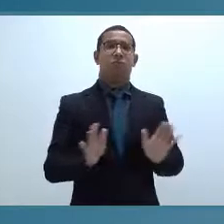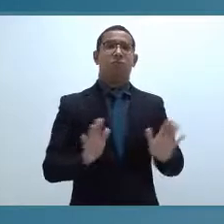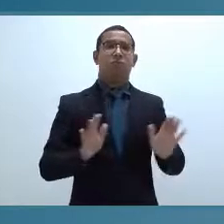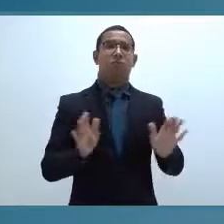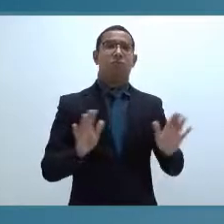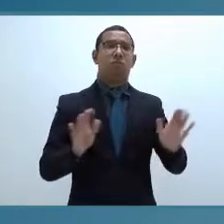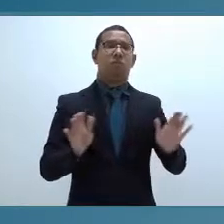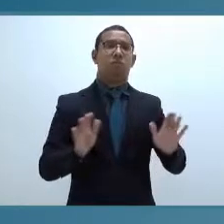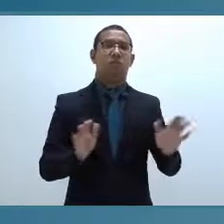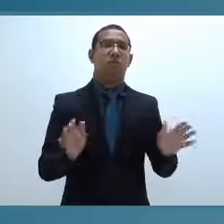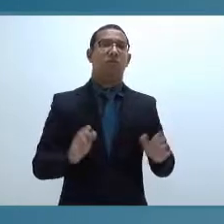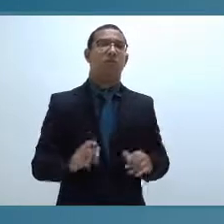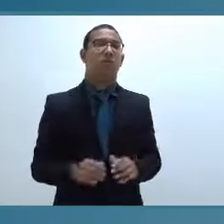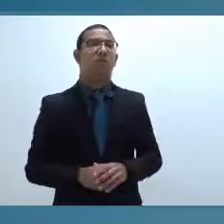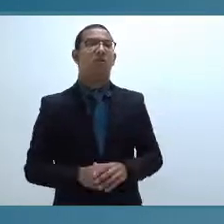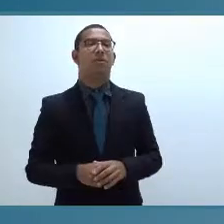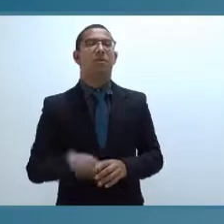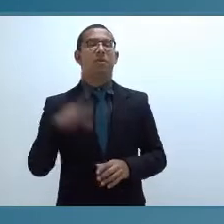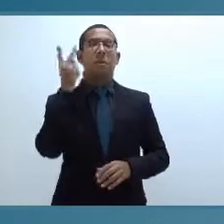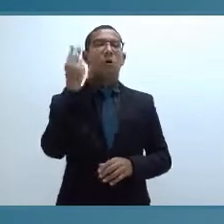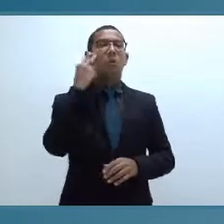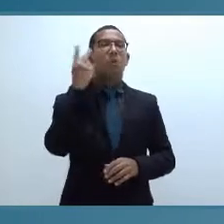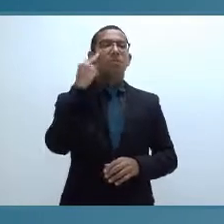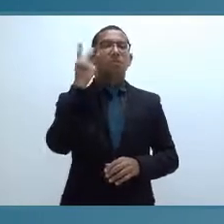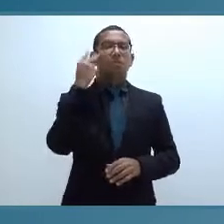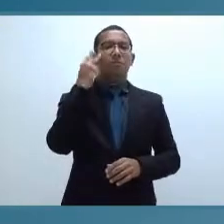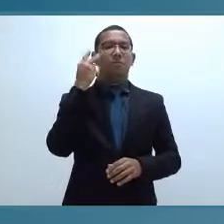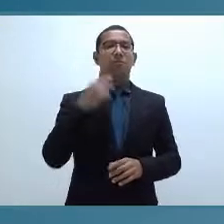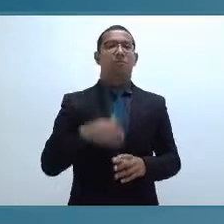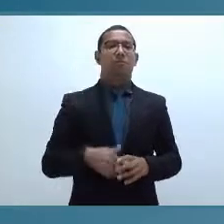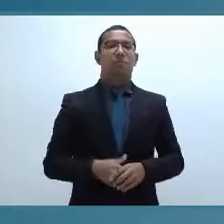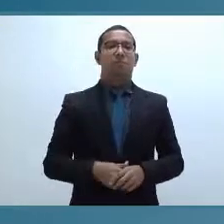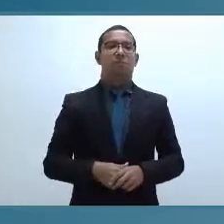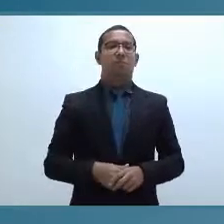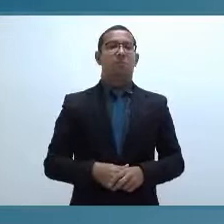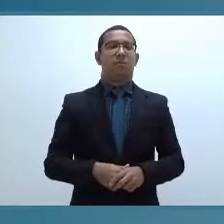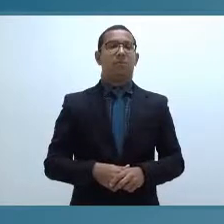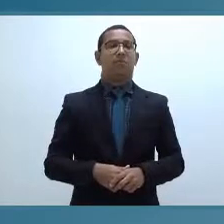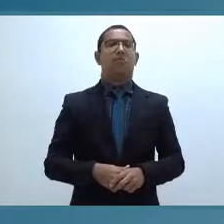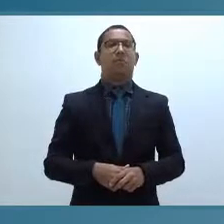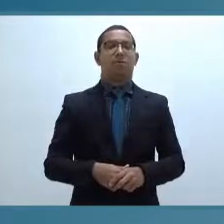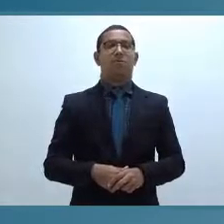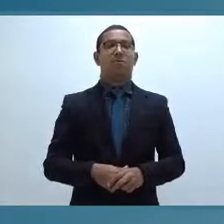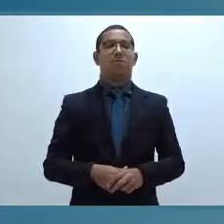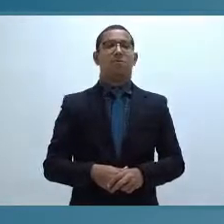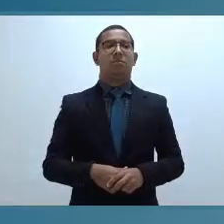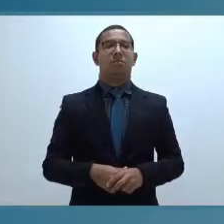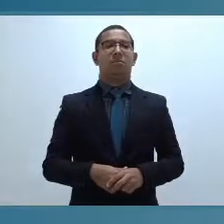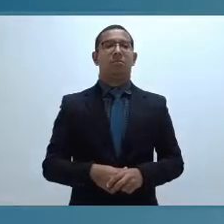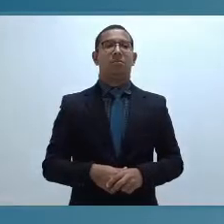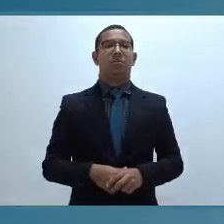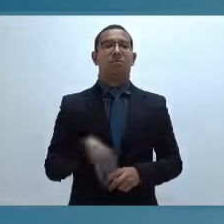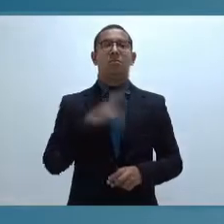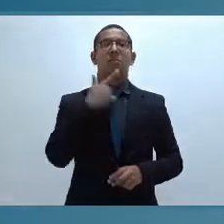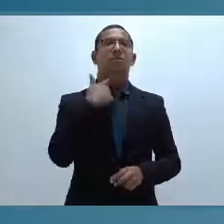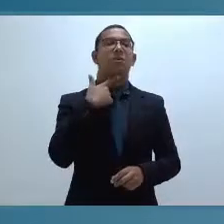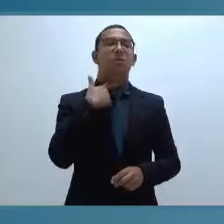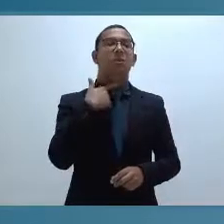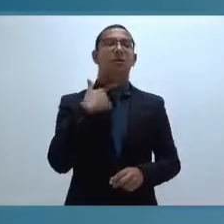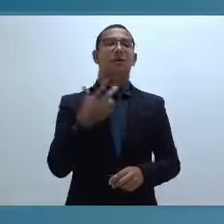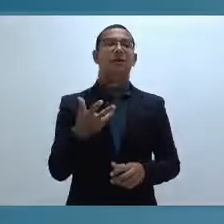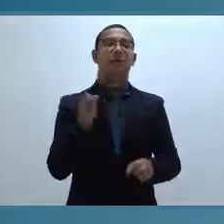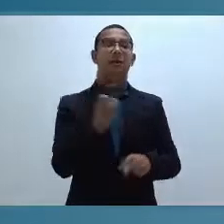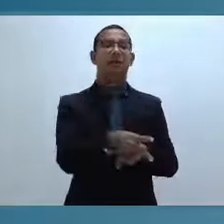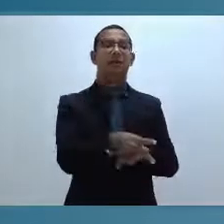nos normativos acima mencionados, submetendo o requerimento à apreciação desta Igreja